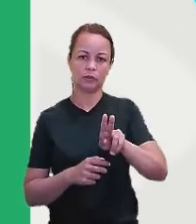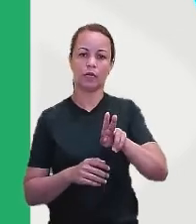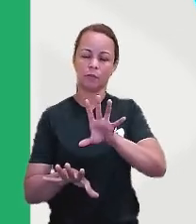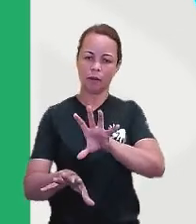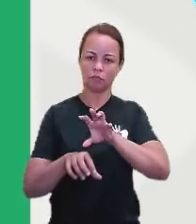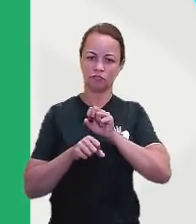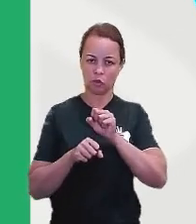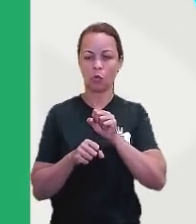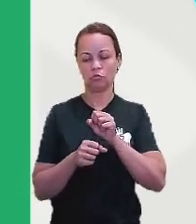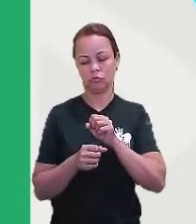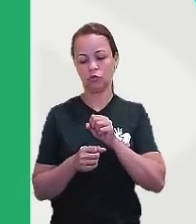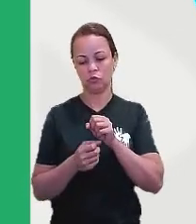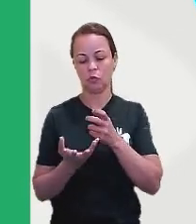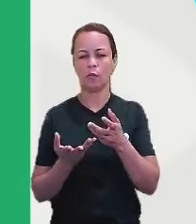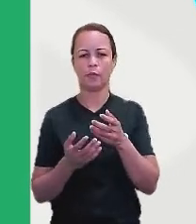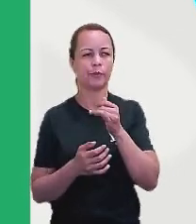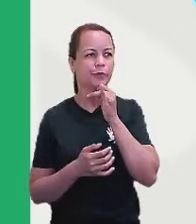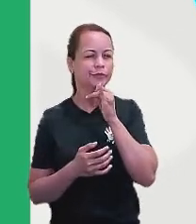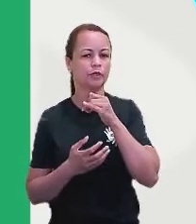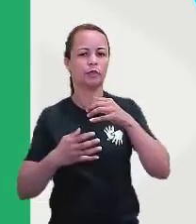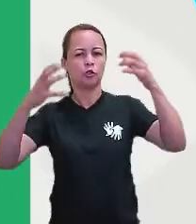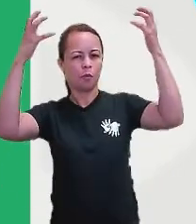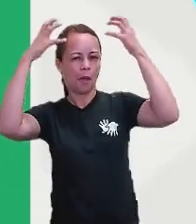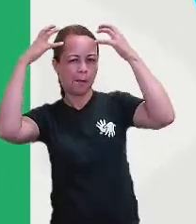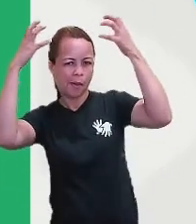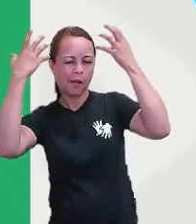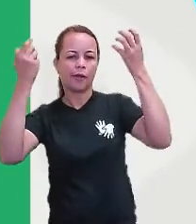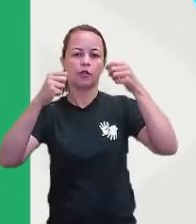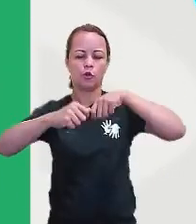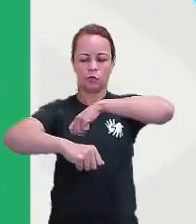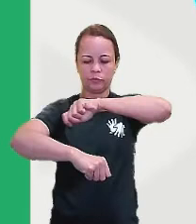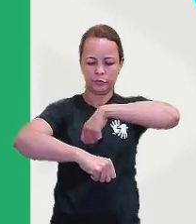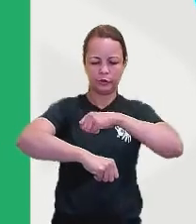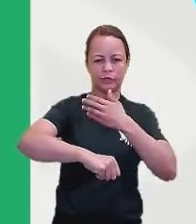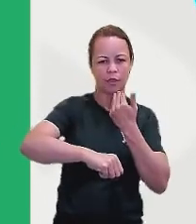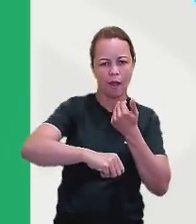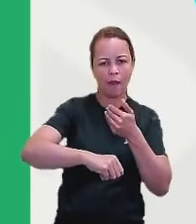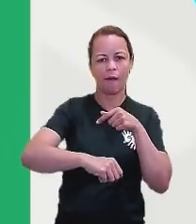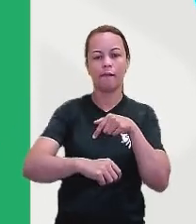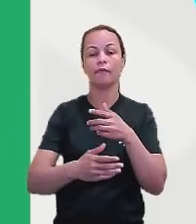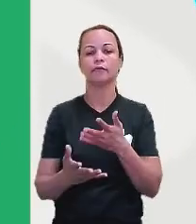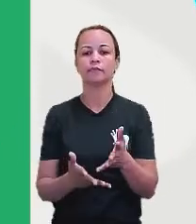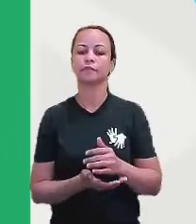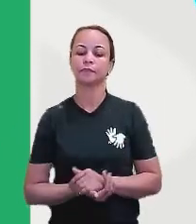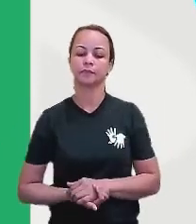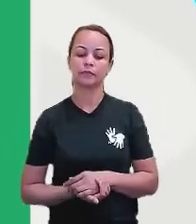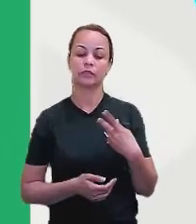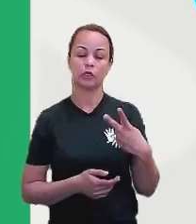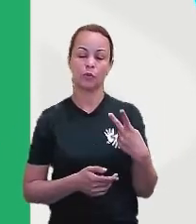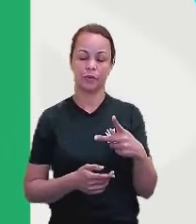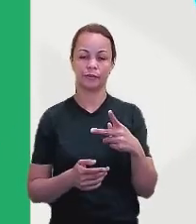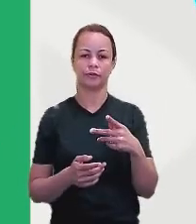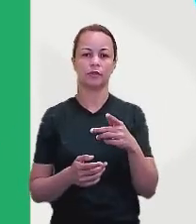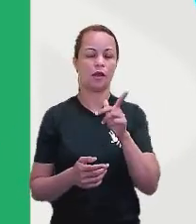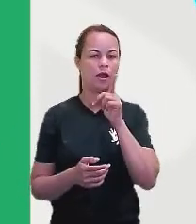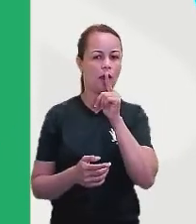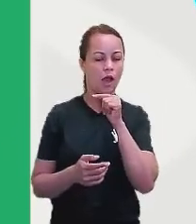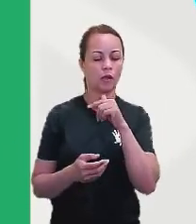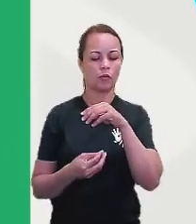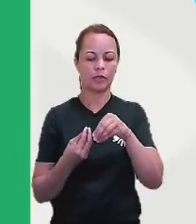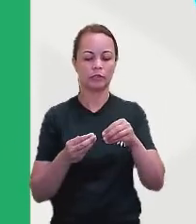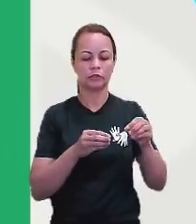consumo, para tomar banho, para cozinhar, para fazer comida, tá certo? Então essa água ela é tratada, ela vai para um